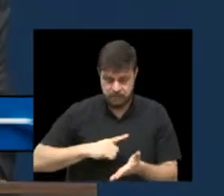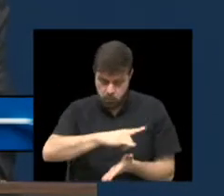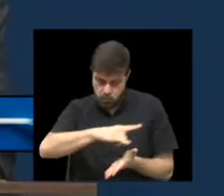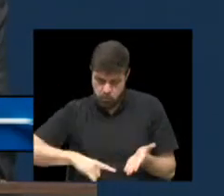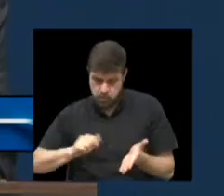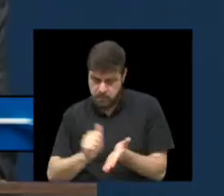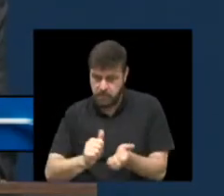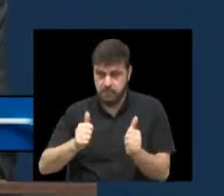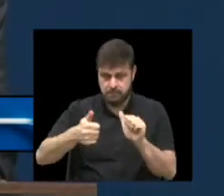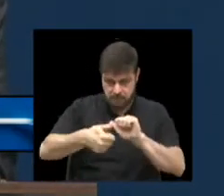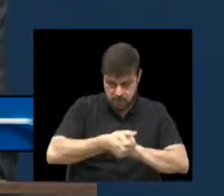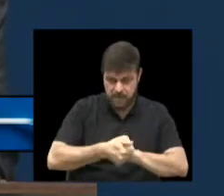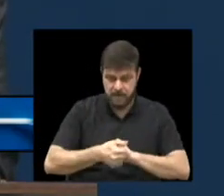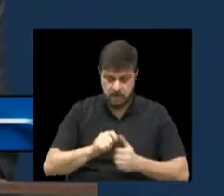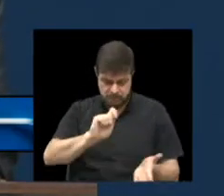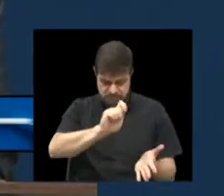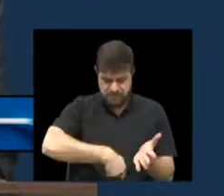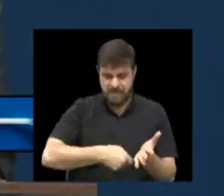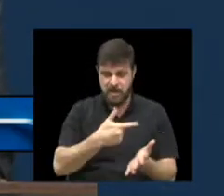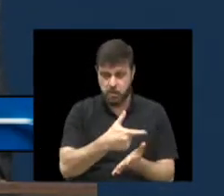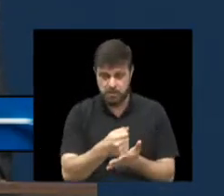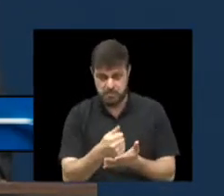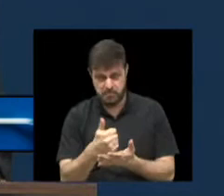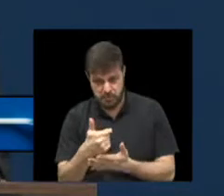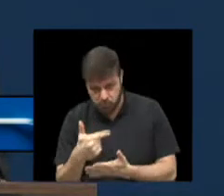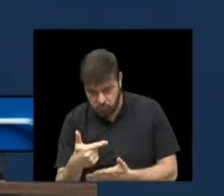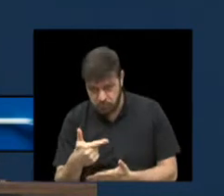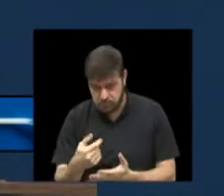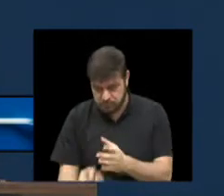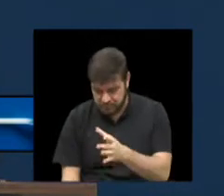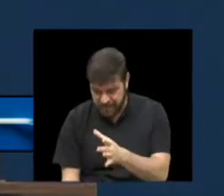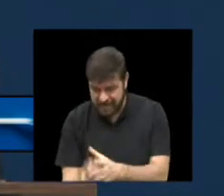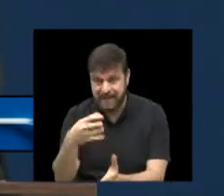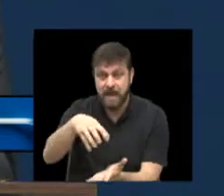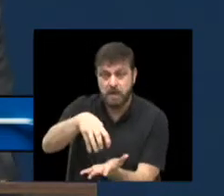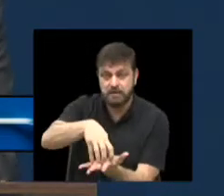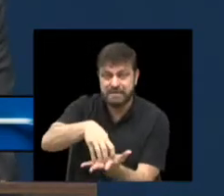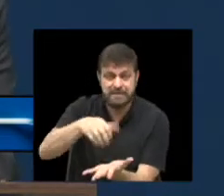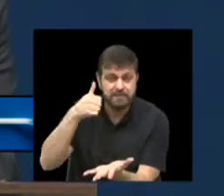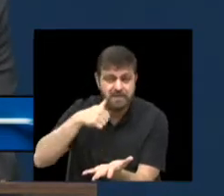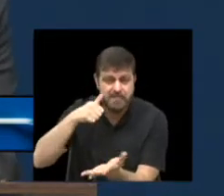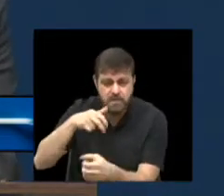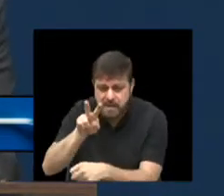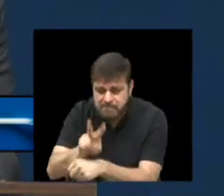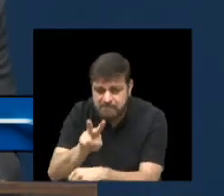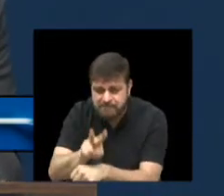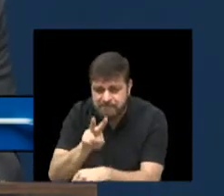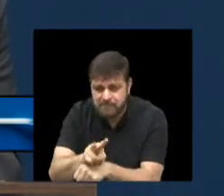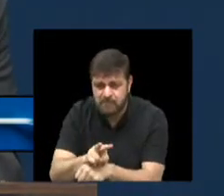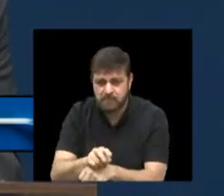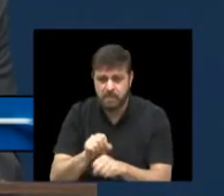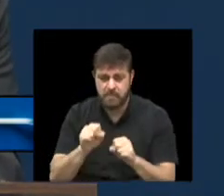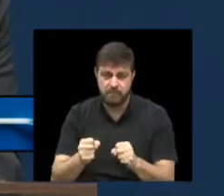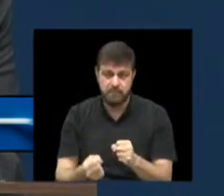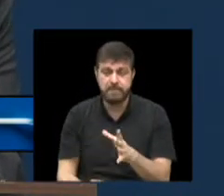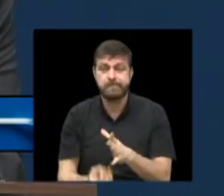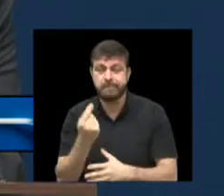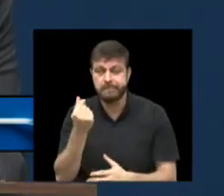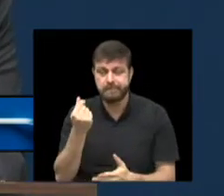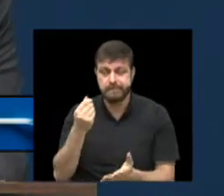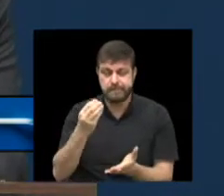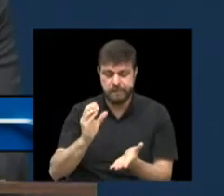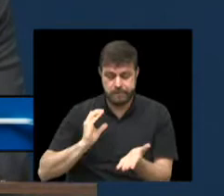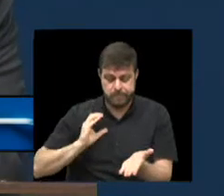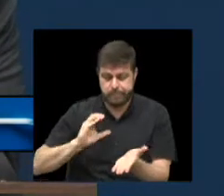assinado no ano de 2012 para a sua implementação e que corre risco de ter os seus recursos perdidos no dia 31